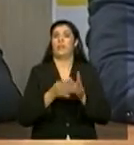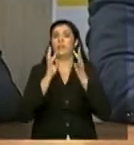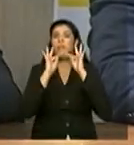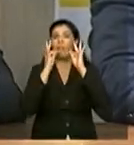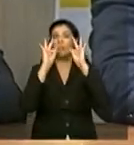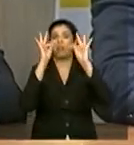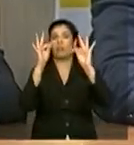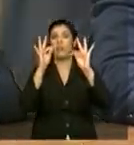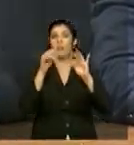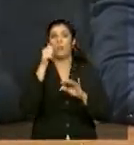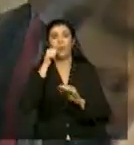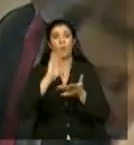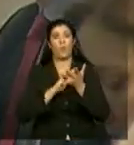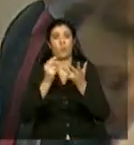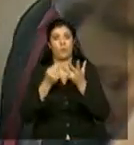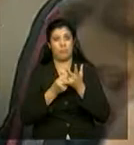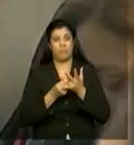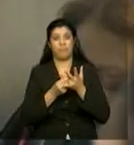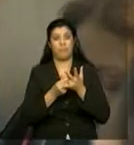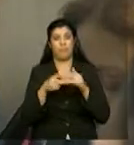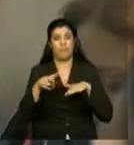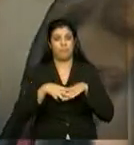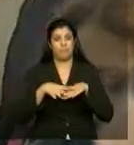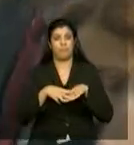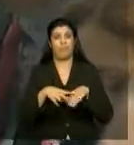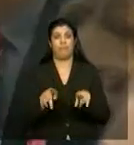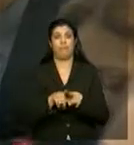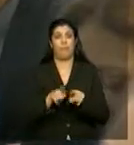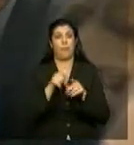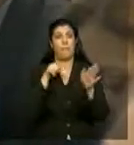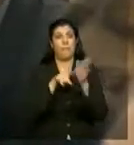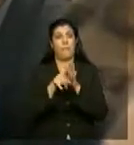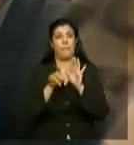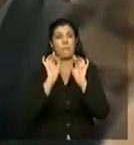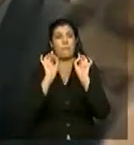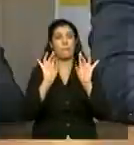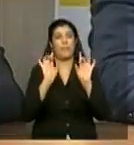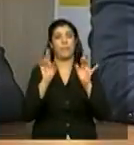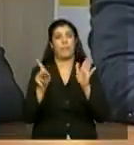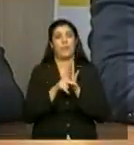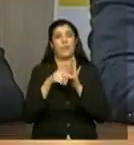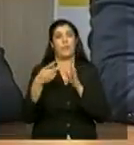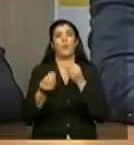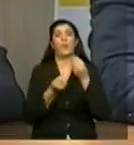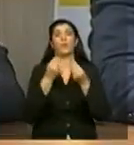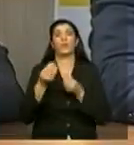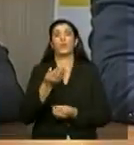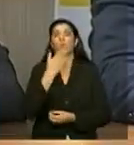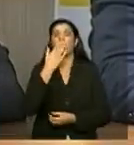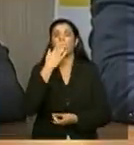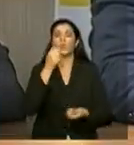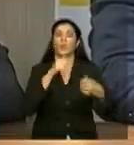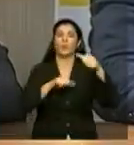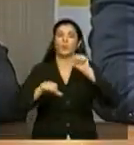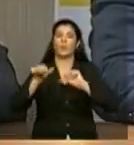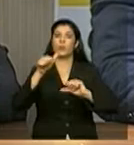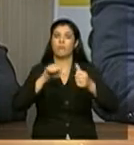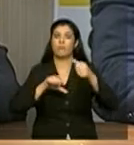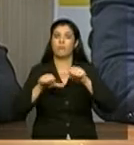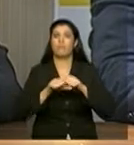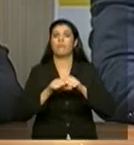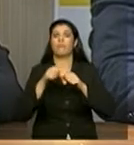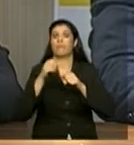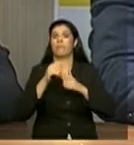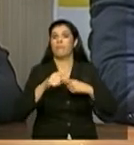teresa são perguntas que se relacionam especificamente com as substâncias que foram arroladas